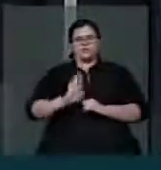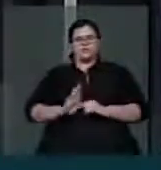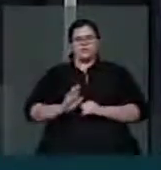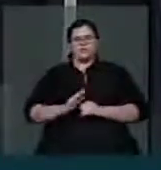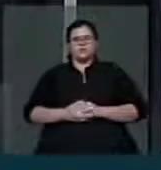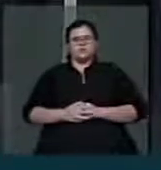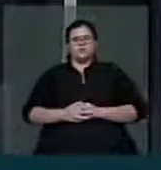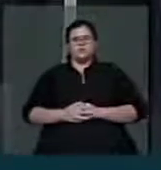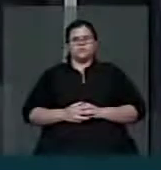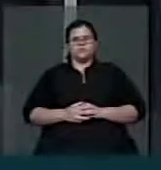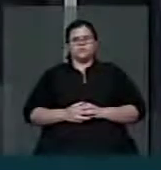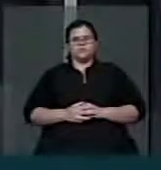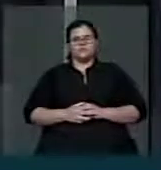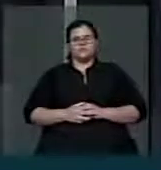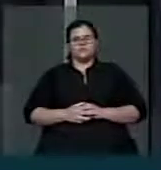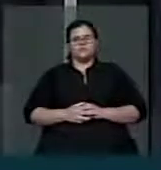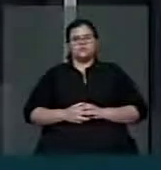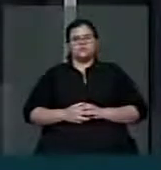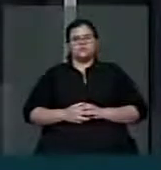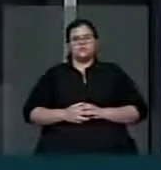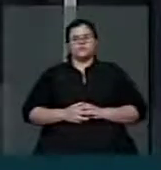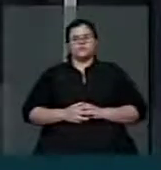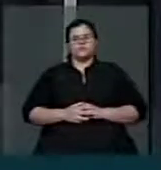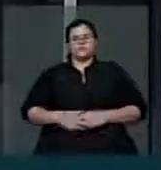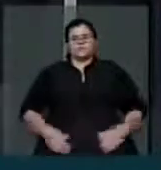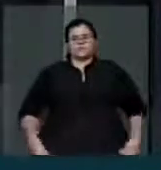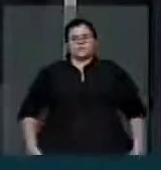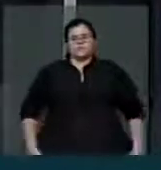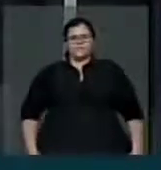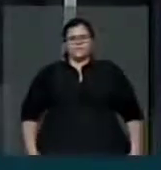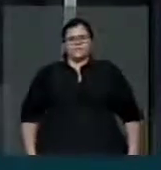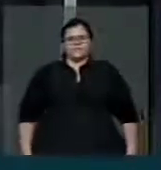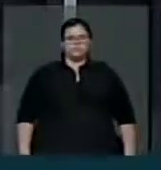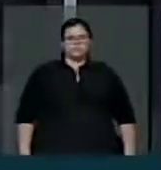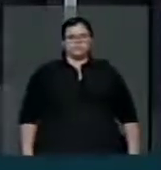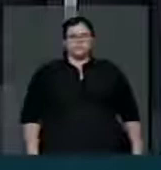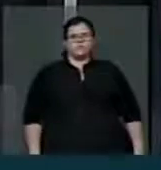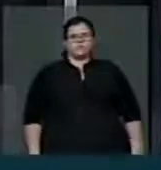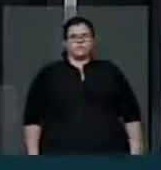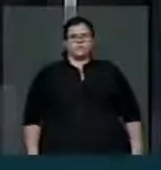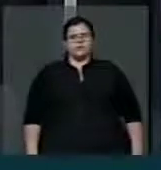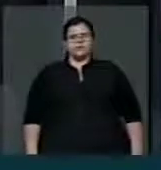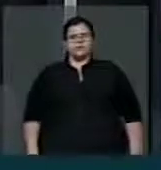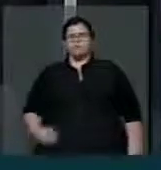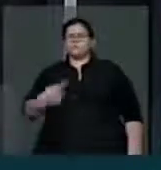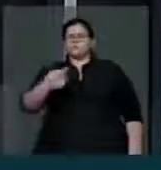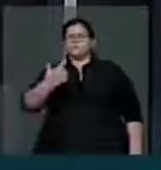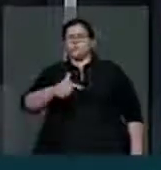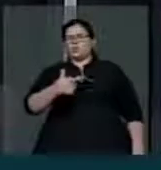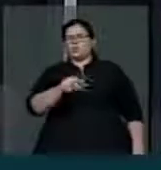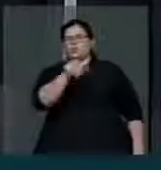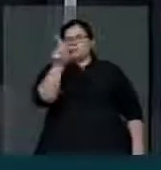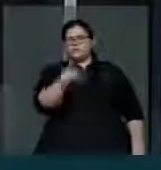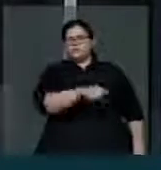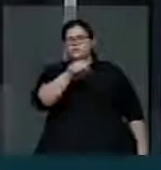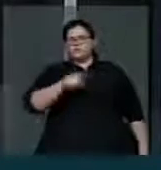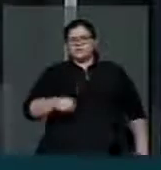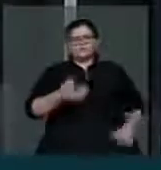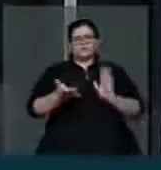A propósito, não há mais leve menção qualquer hipótese de censura. Ali